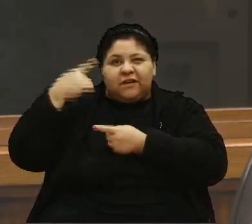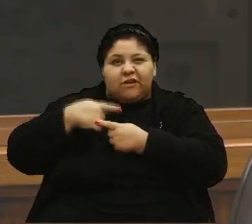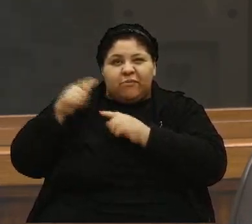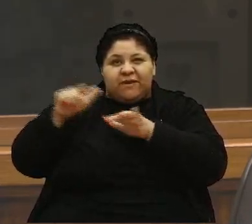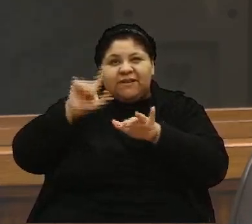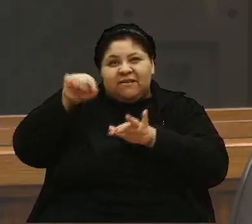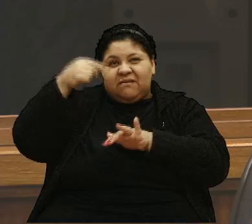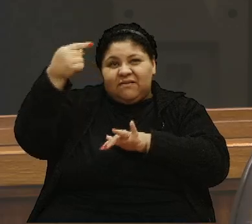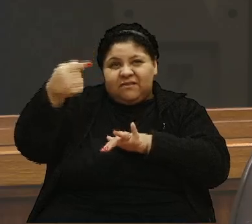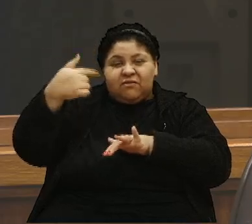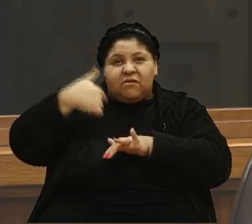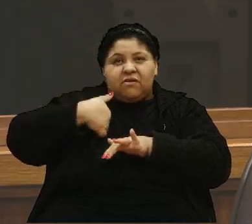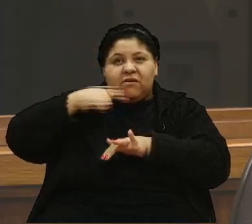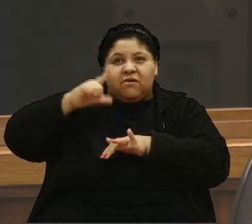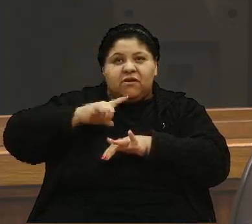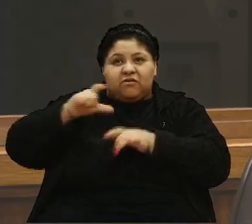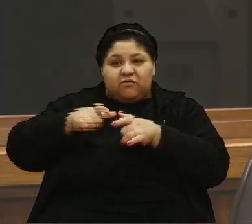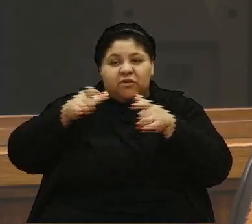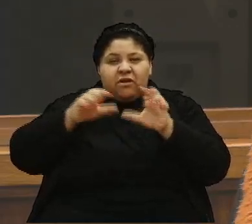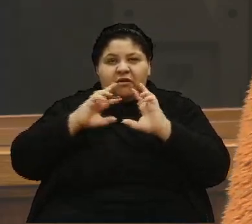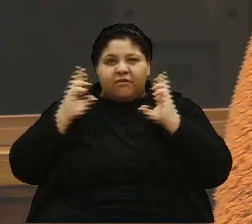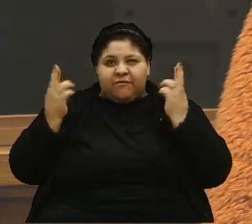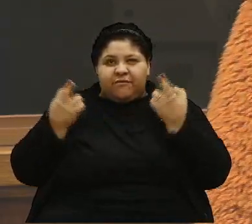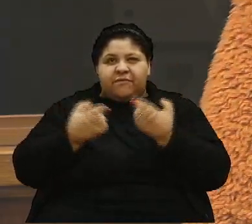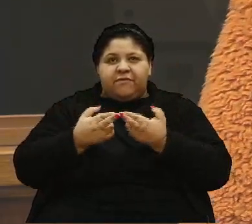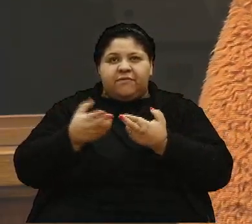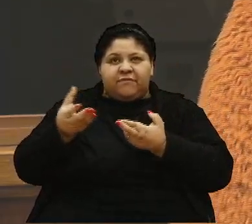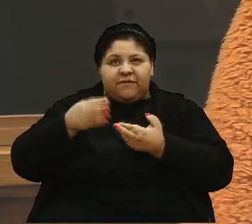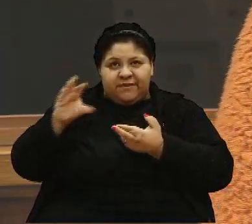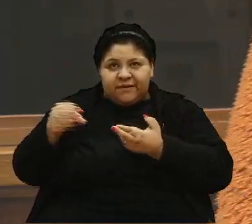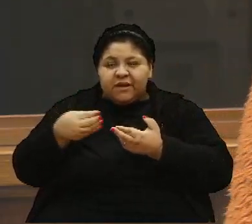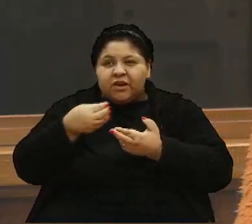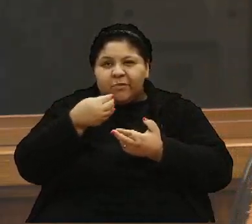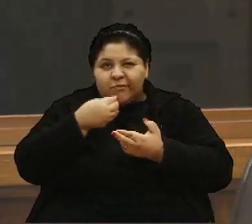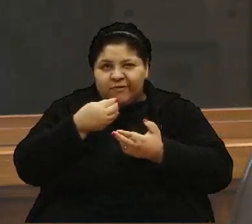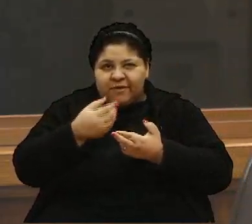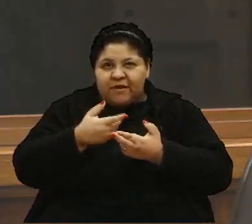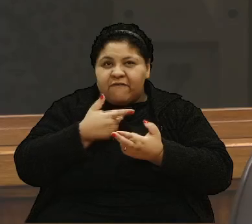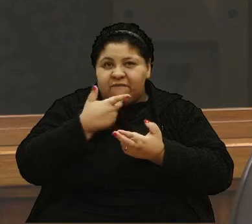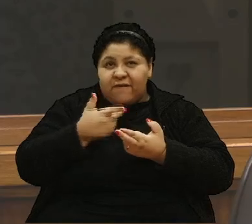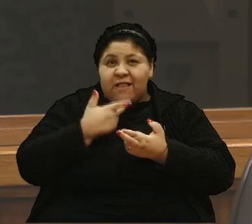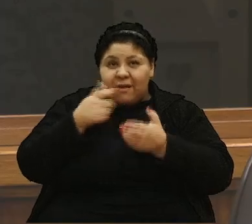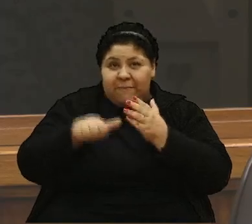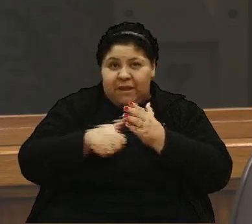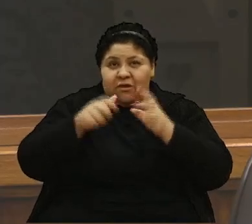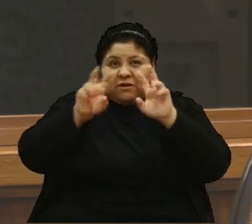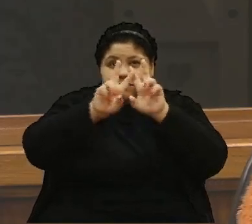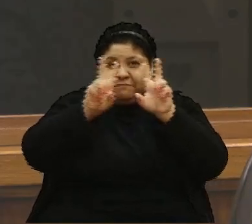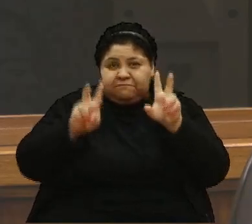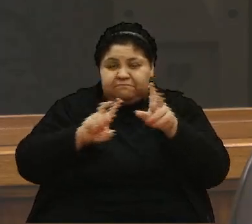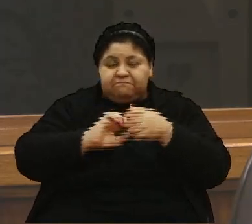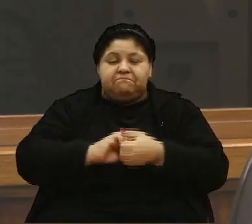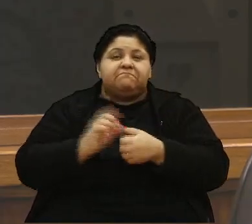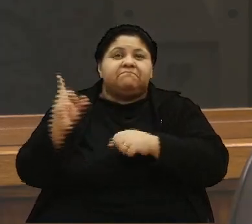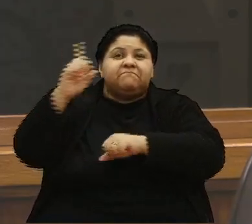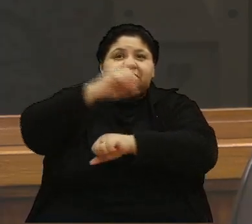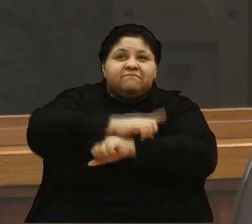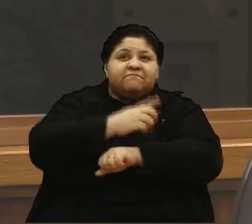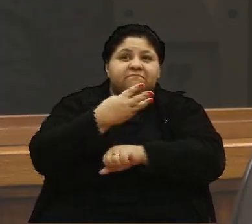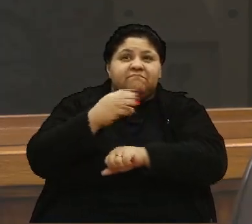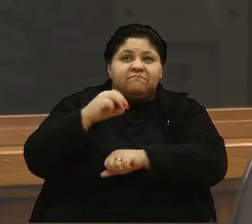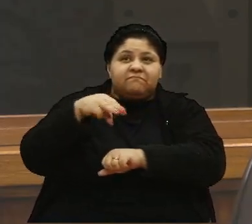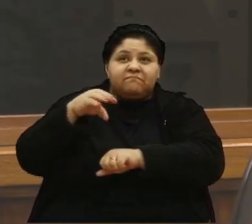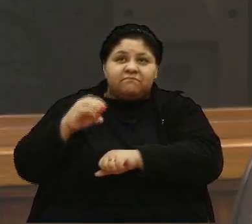que vem eu tenho o grande expediente, quero abordar melhor esse assunto, é que no dia 30 de